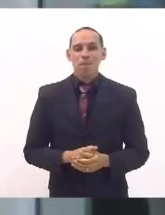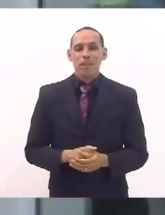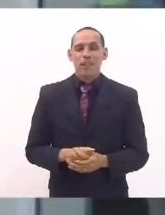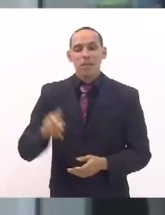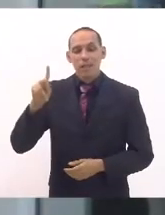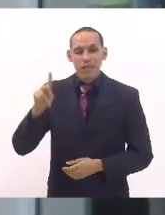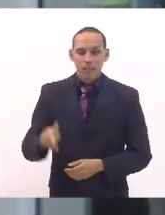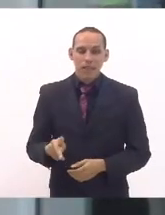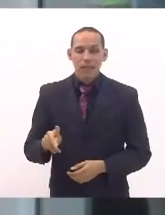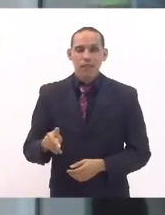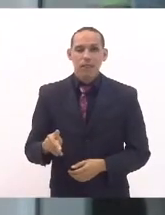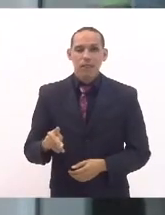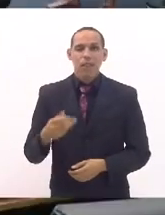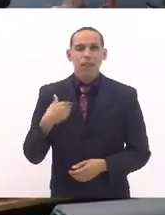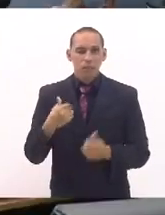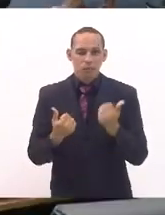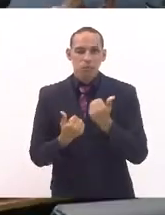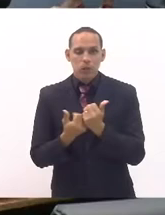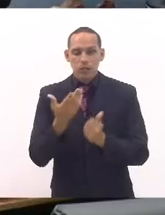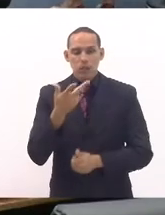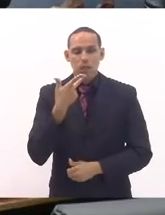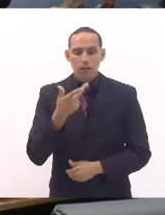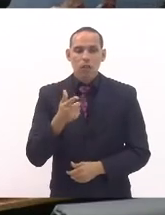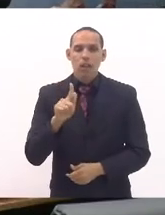Presidente, em cima da sua colocação, não só as